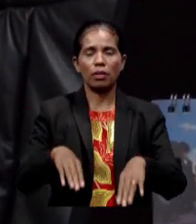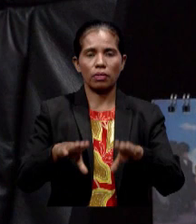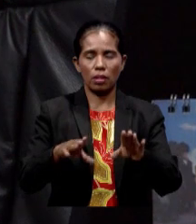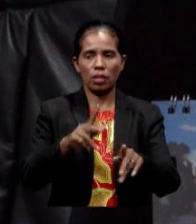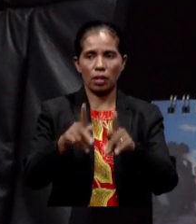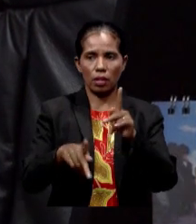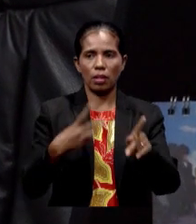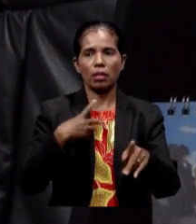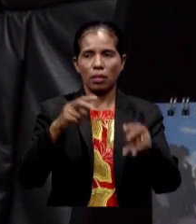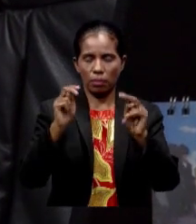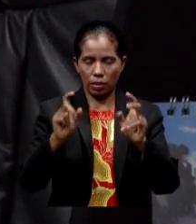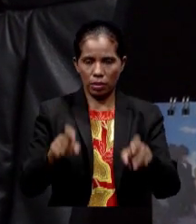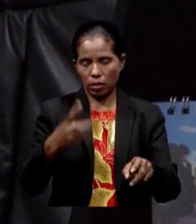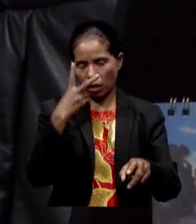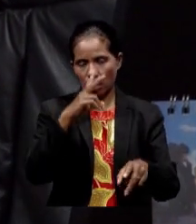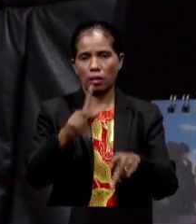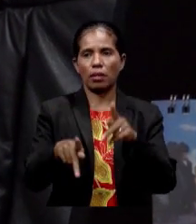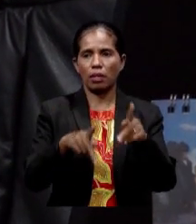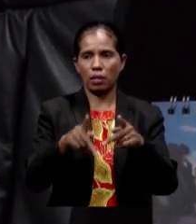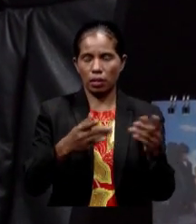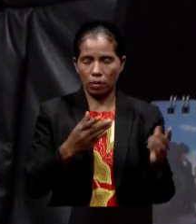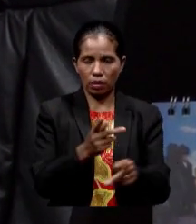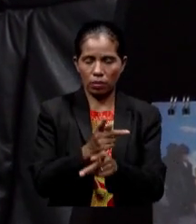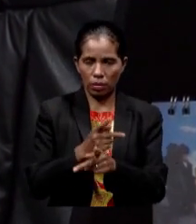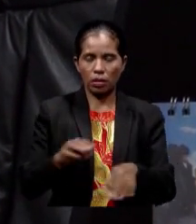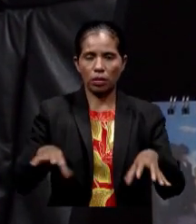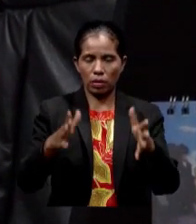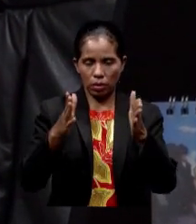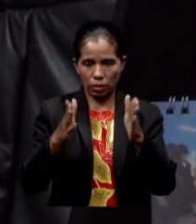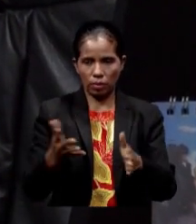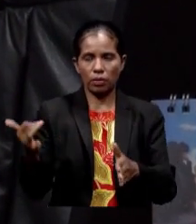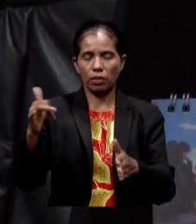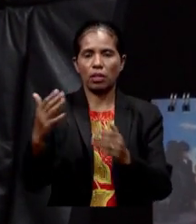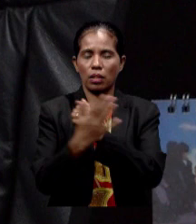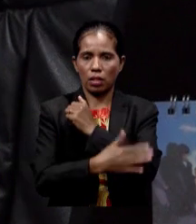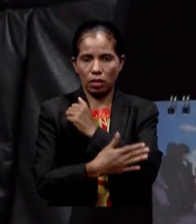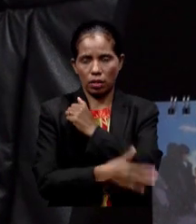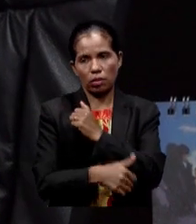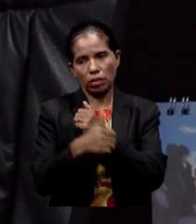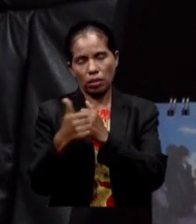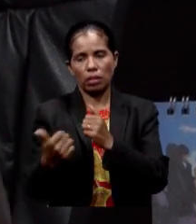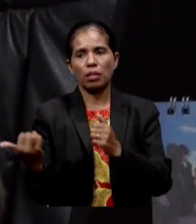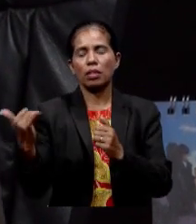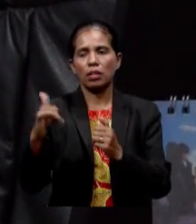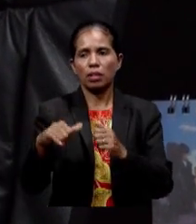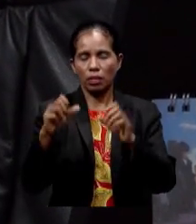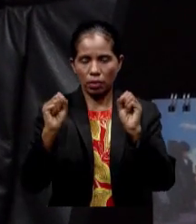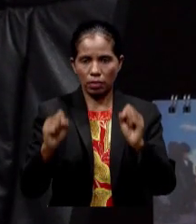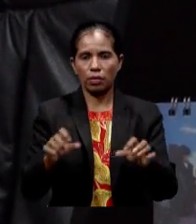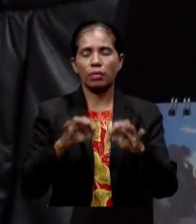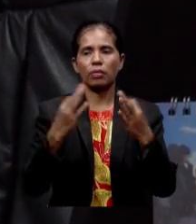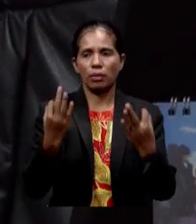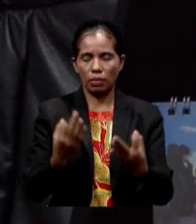inte precisa haremos condições balu para tebele protege ita trabalhador sida e na nação selo. Para tu ne siramos ni família